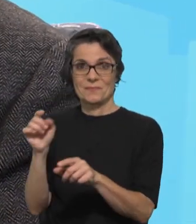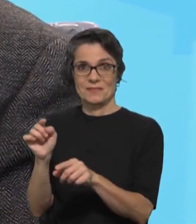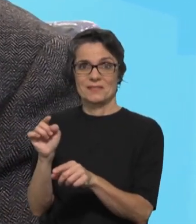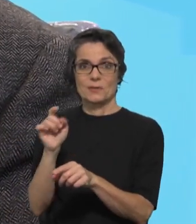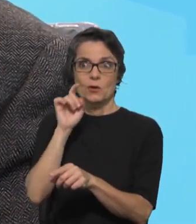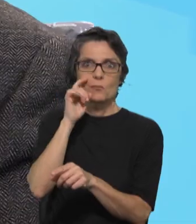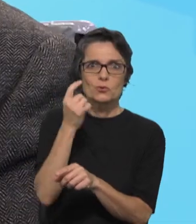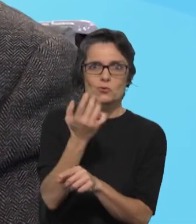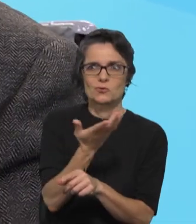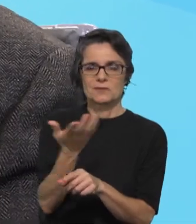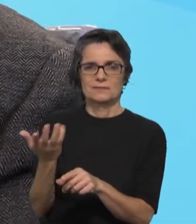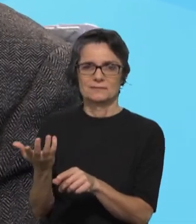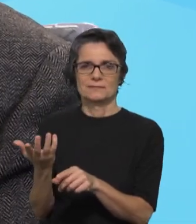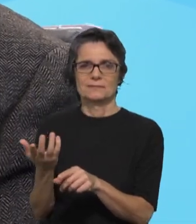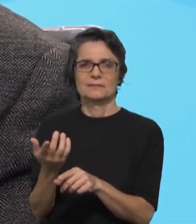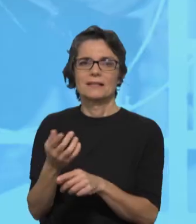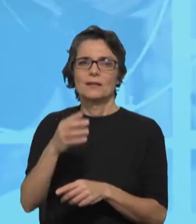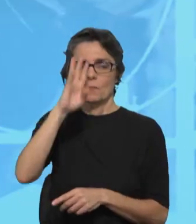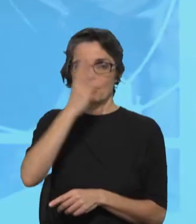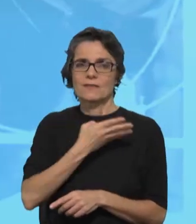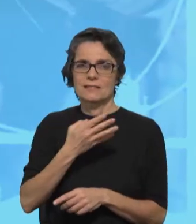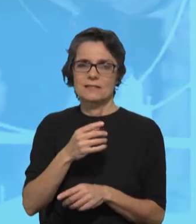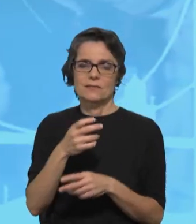célebre frase do Papa Francisco, todos,